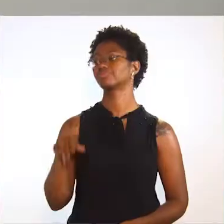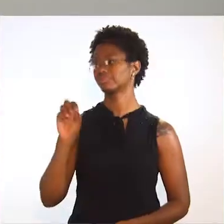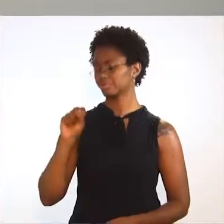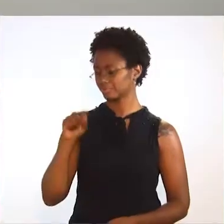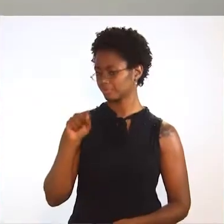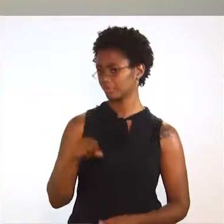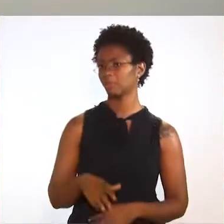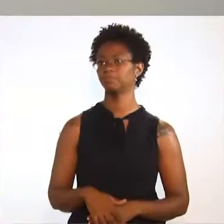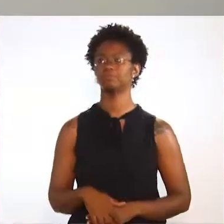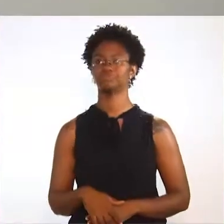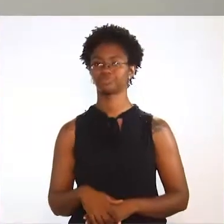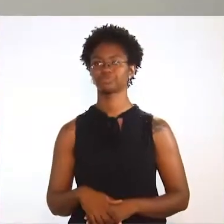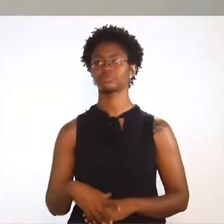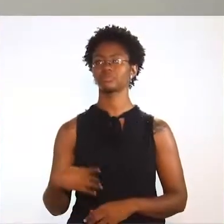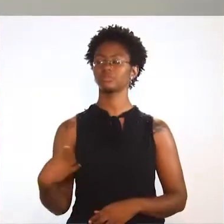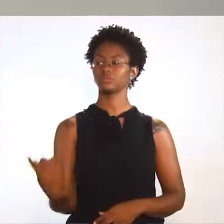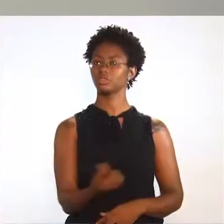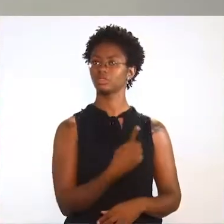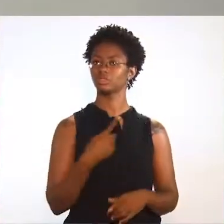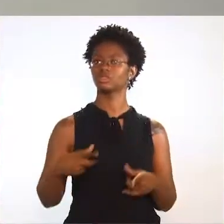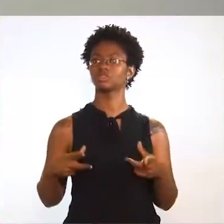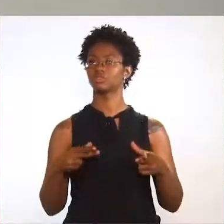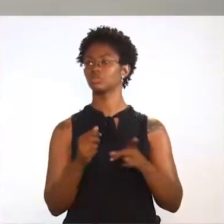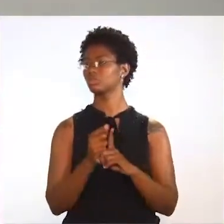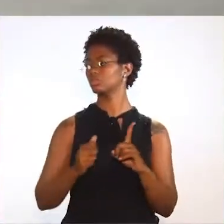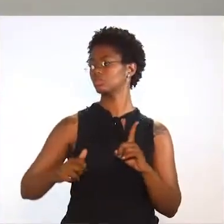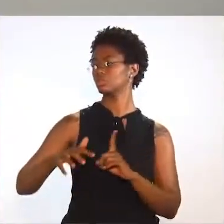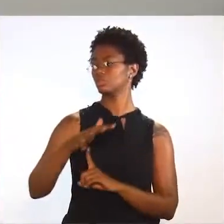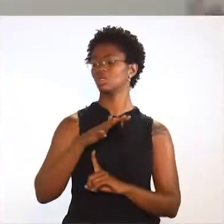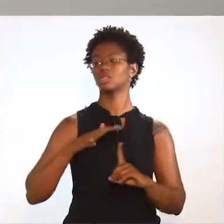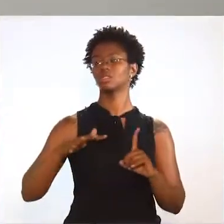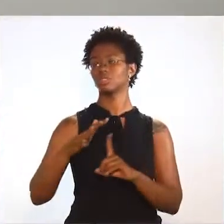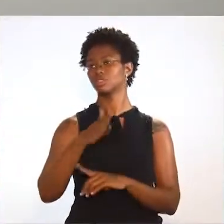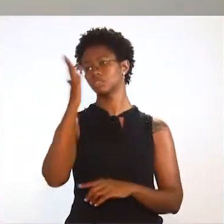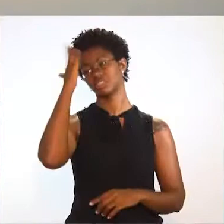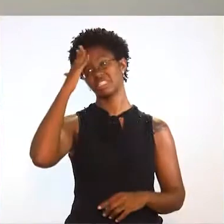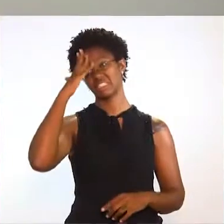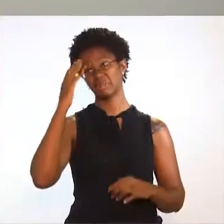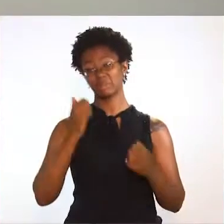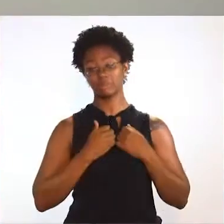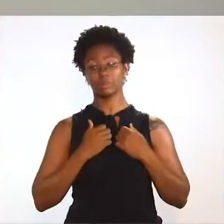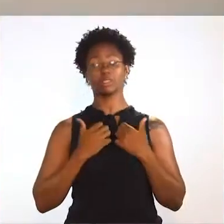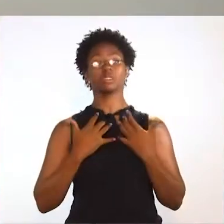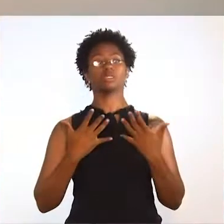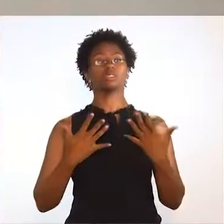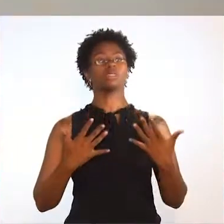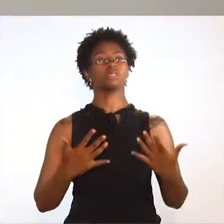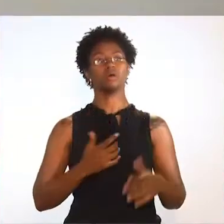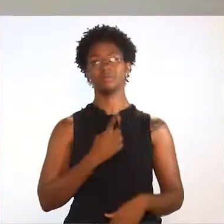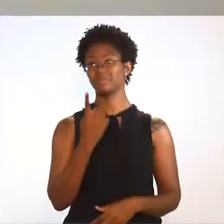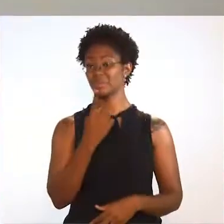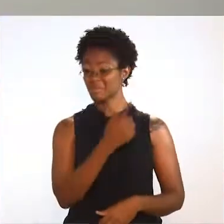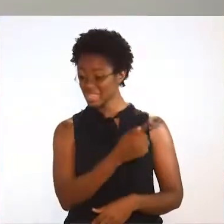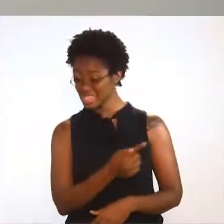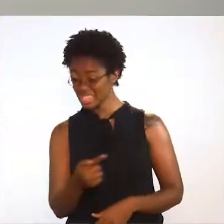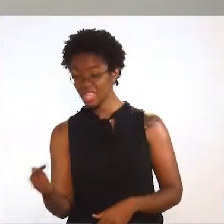Sim. Bom, para a gente, acho que como toda a sociedade, assim, foi um boom, um choque muito grande. Na primeira semana, a gente